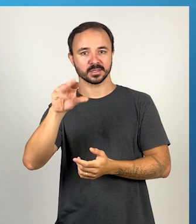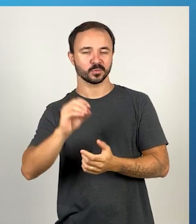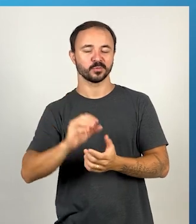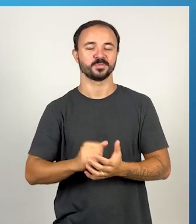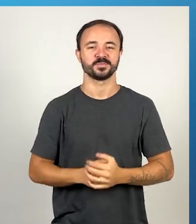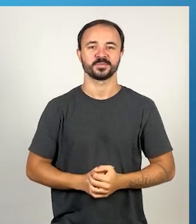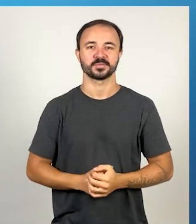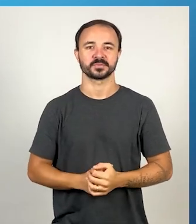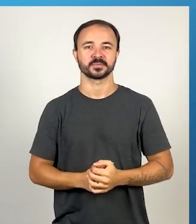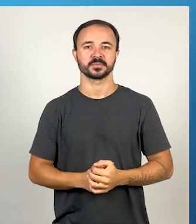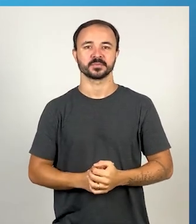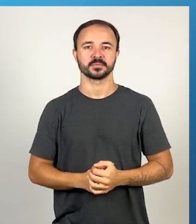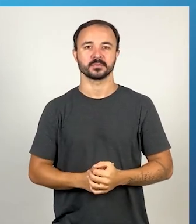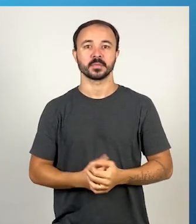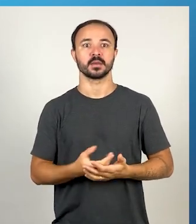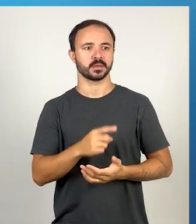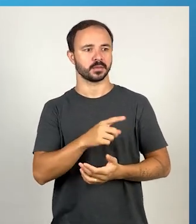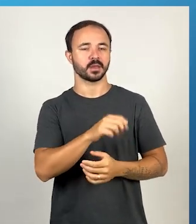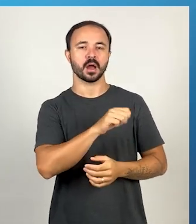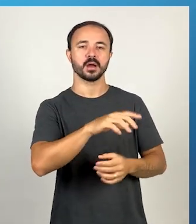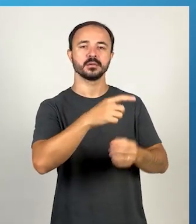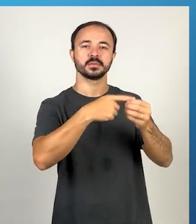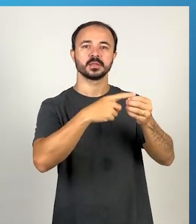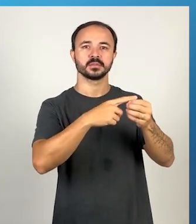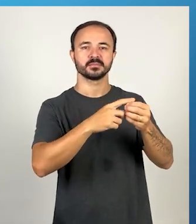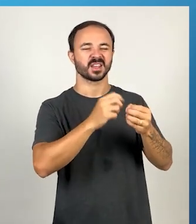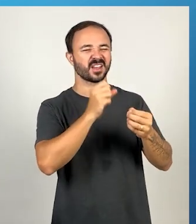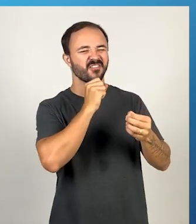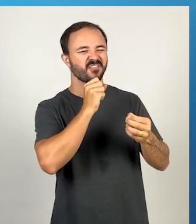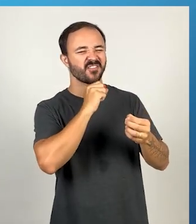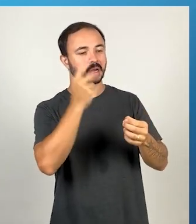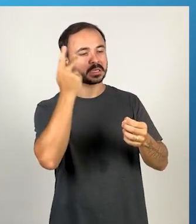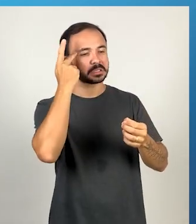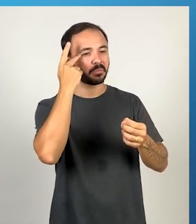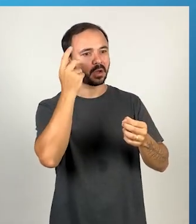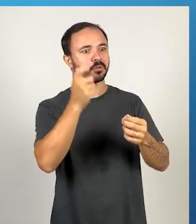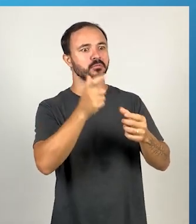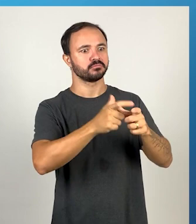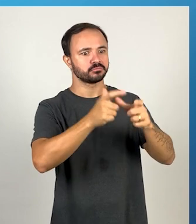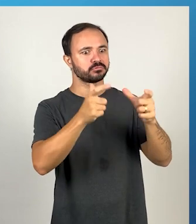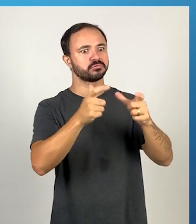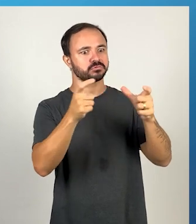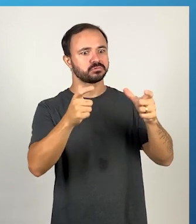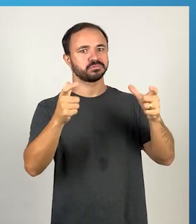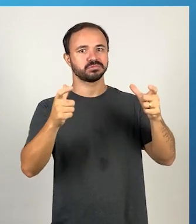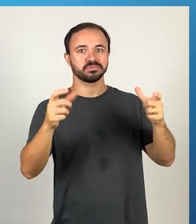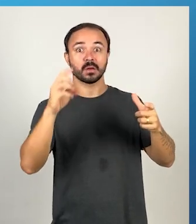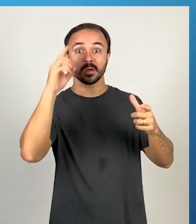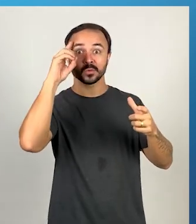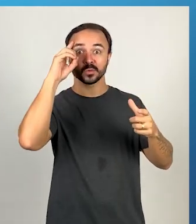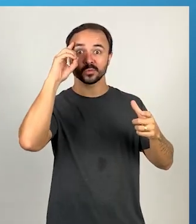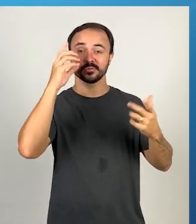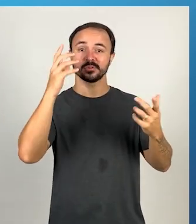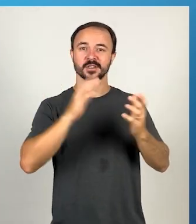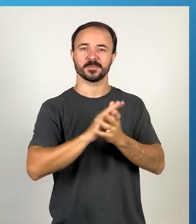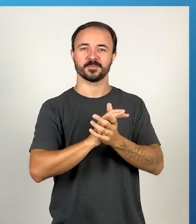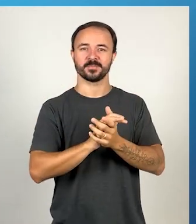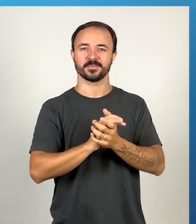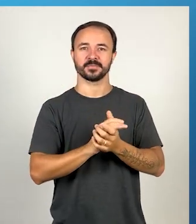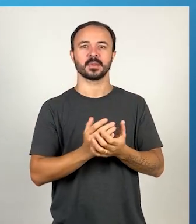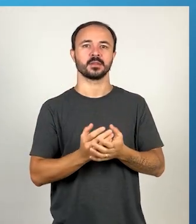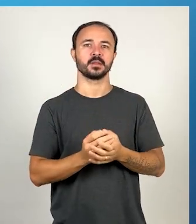a velha São Paulo cresce a cada dia também pode ser encontrada na frase. Letra A. As